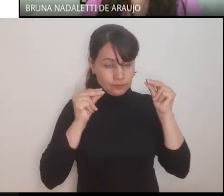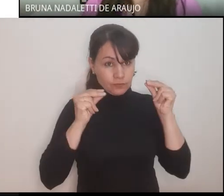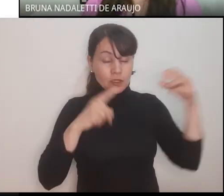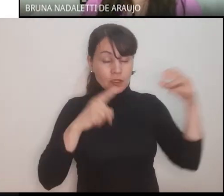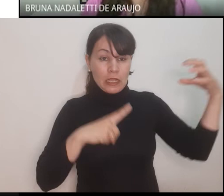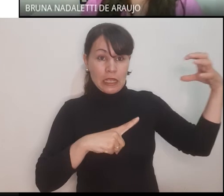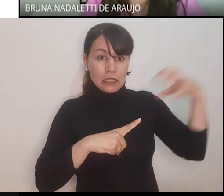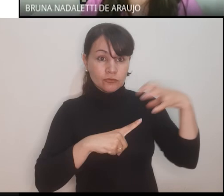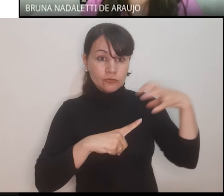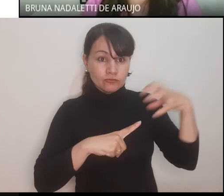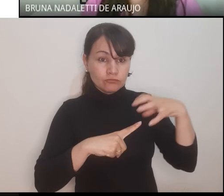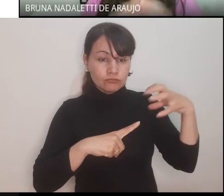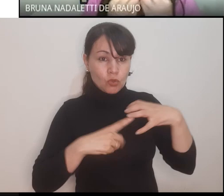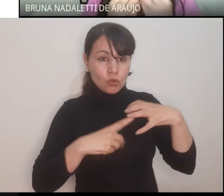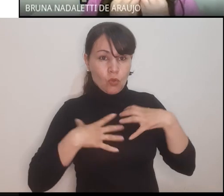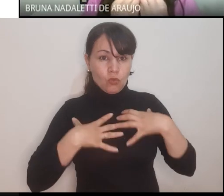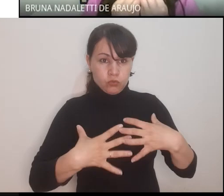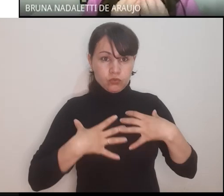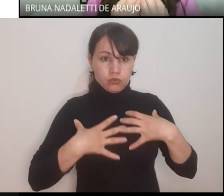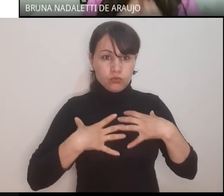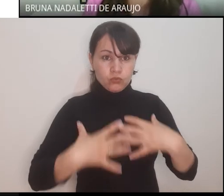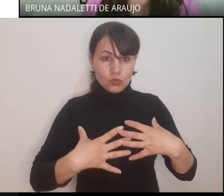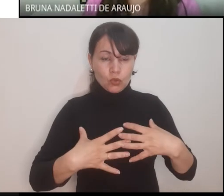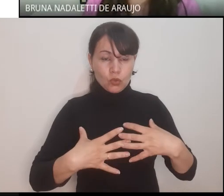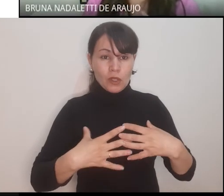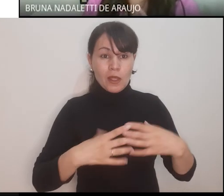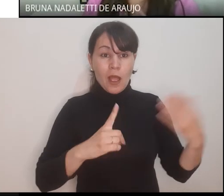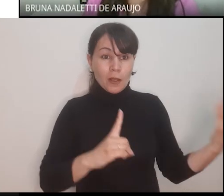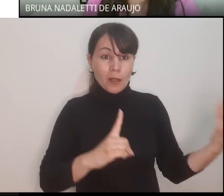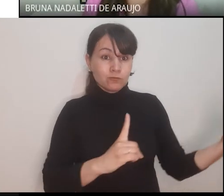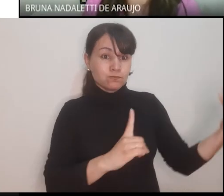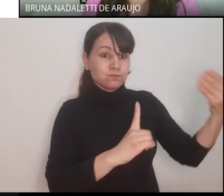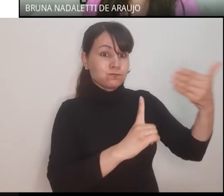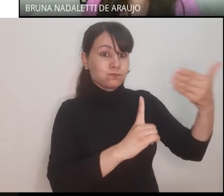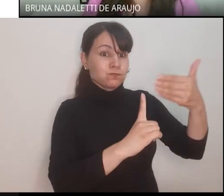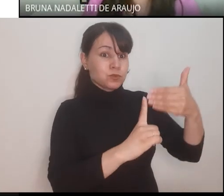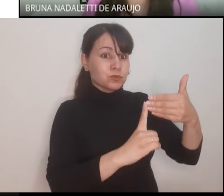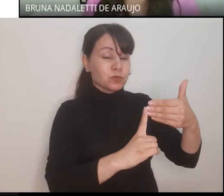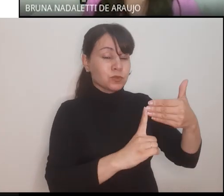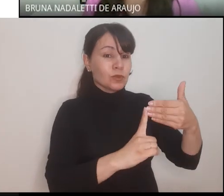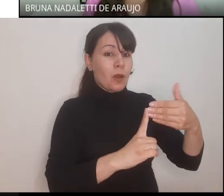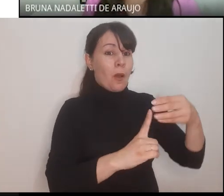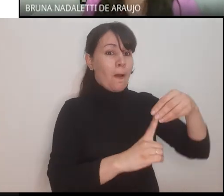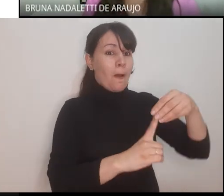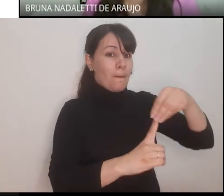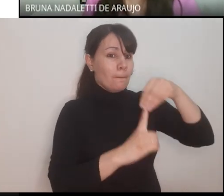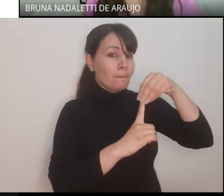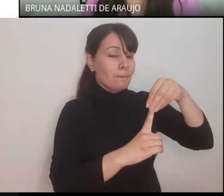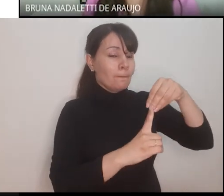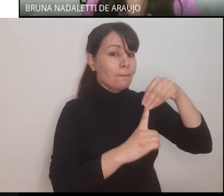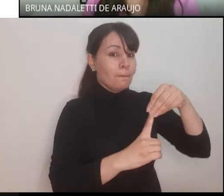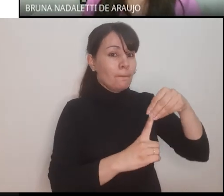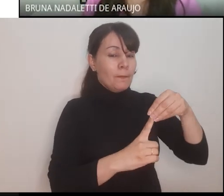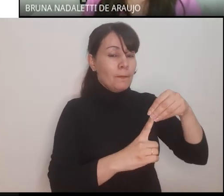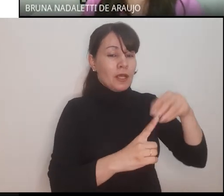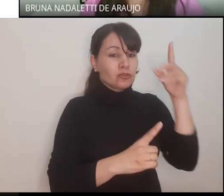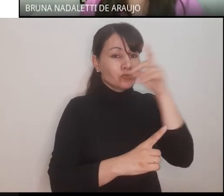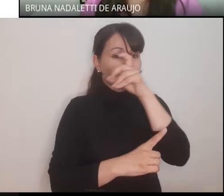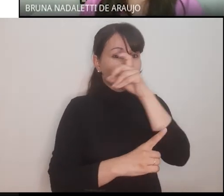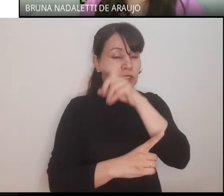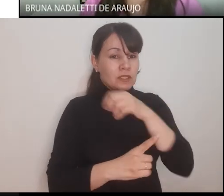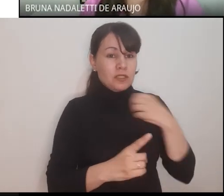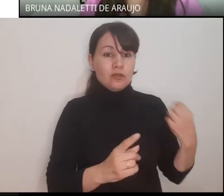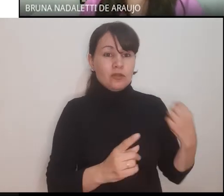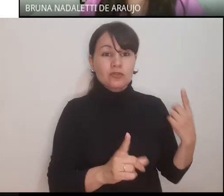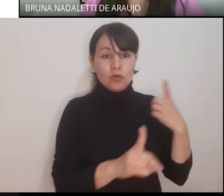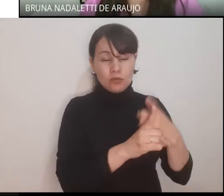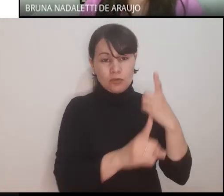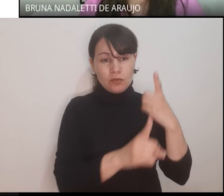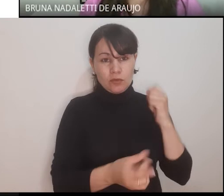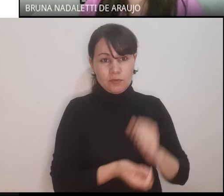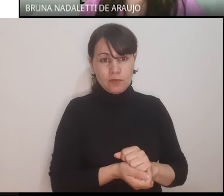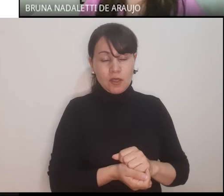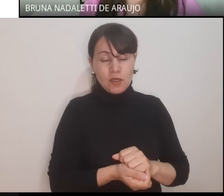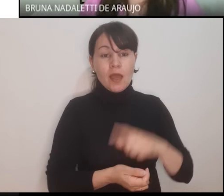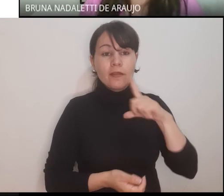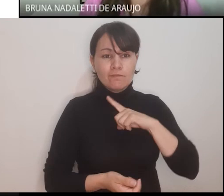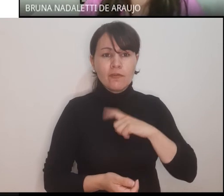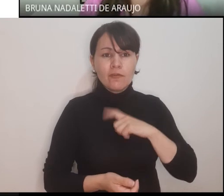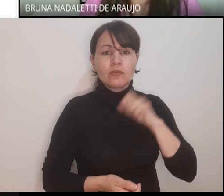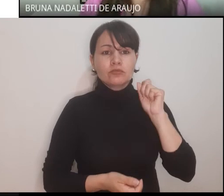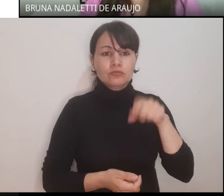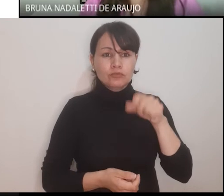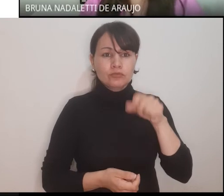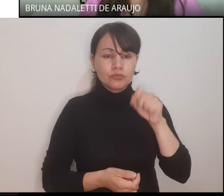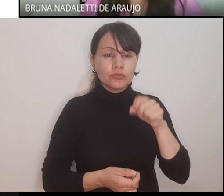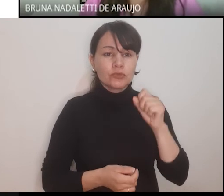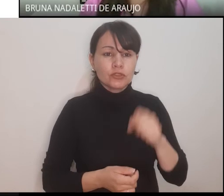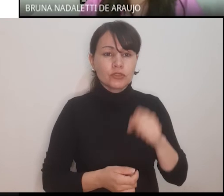infecções representam as principais complicações encontradas, e aqui nós temos sim uma